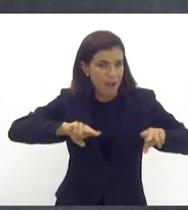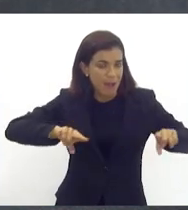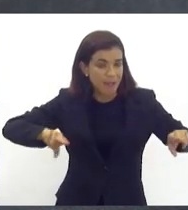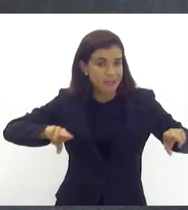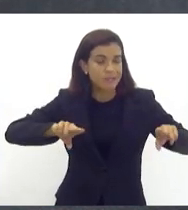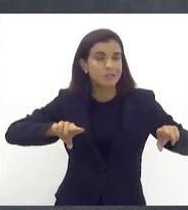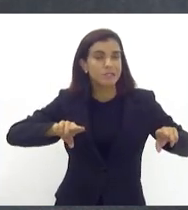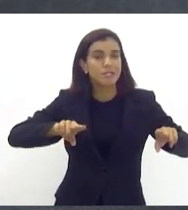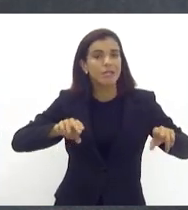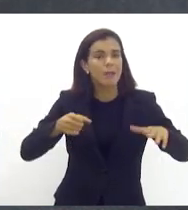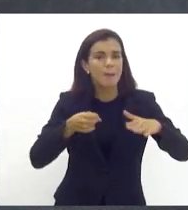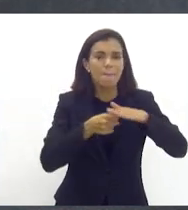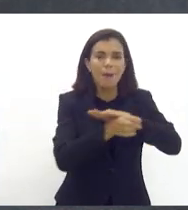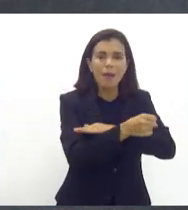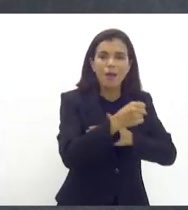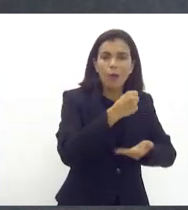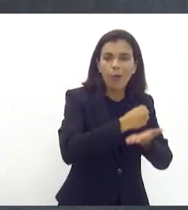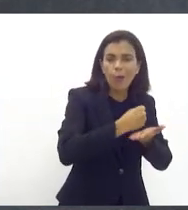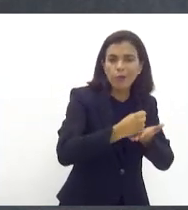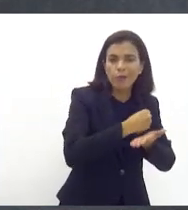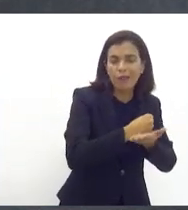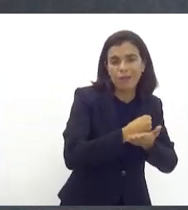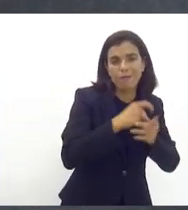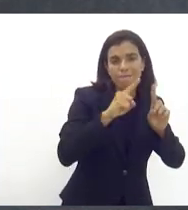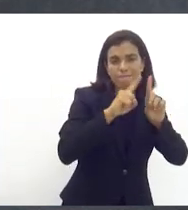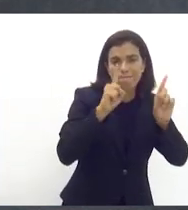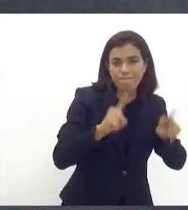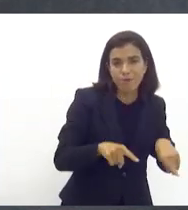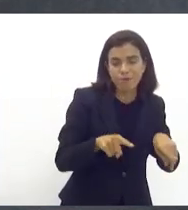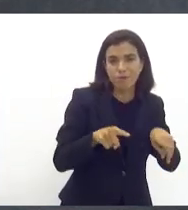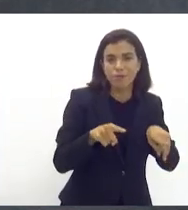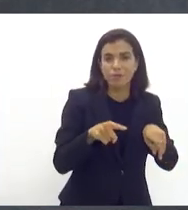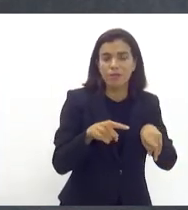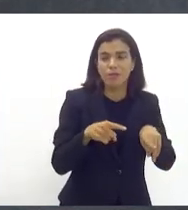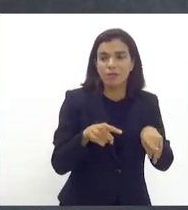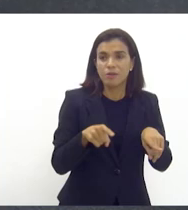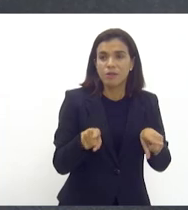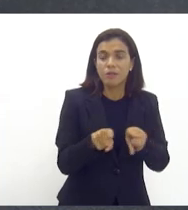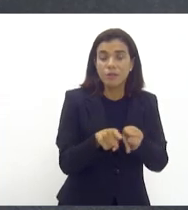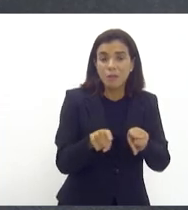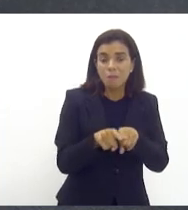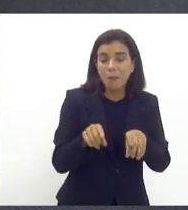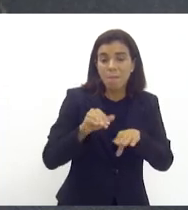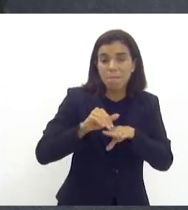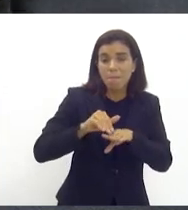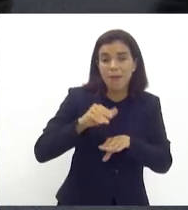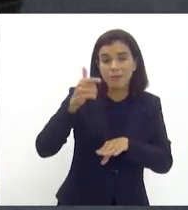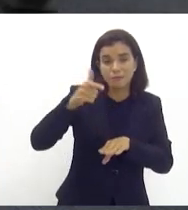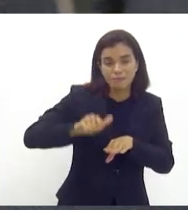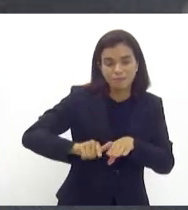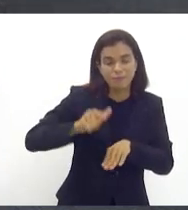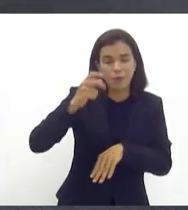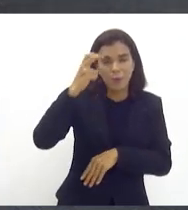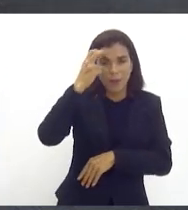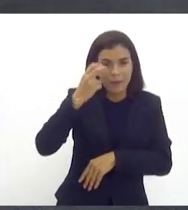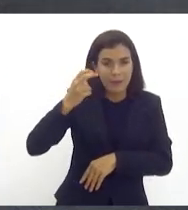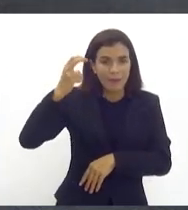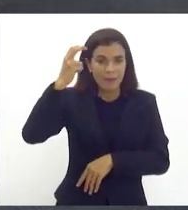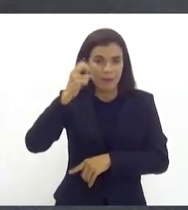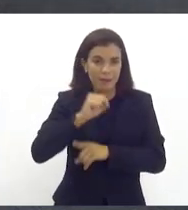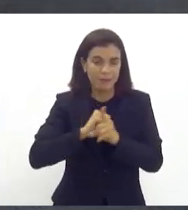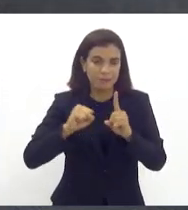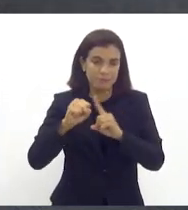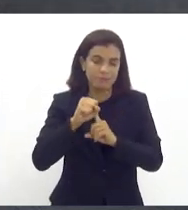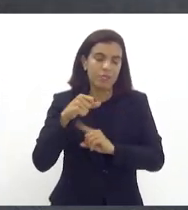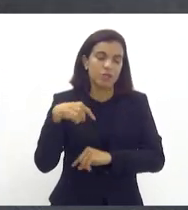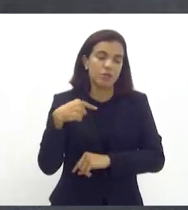gera muito emprego no nosso estado e que, mais uma vez, com a inteligência e a sensibilidade social que o senhor tem, a gente